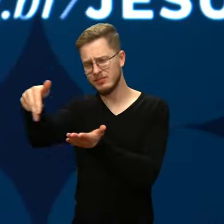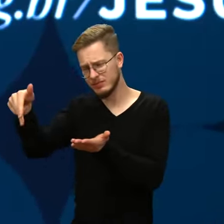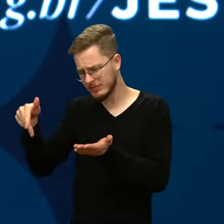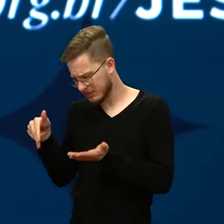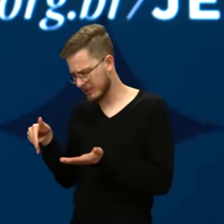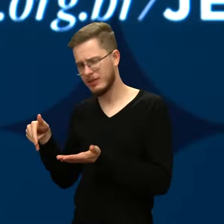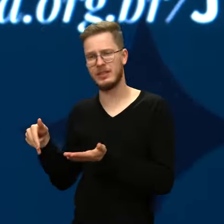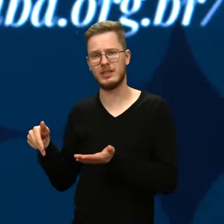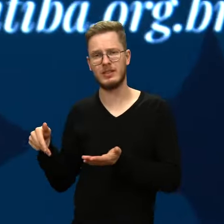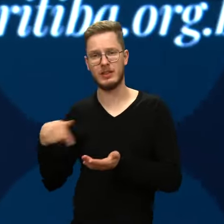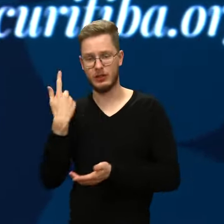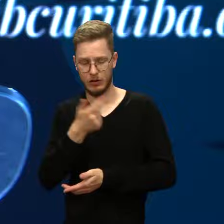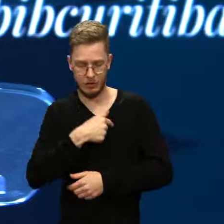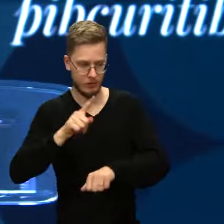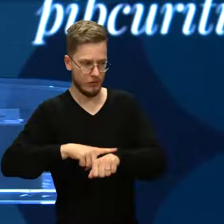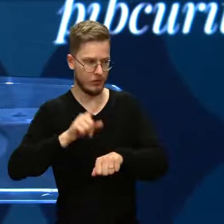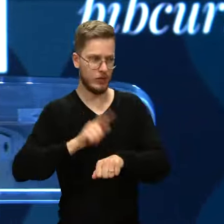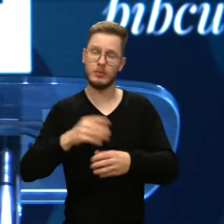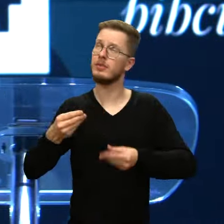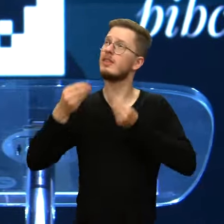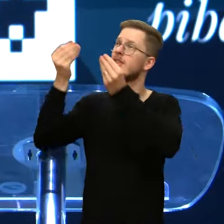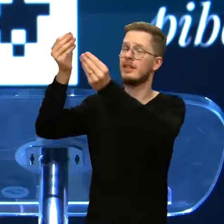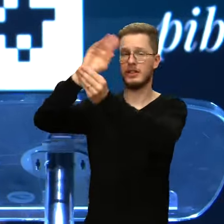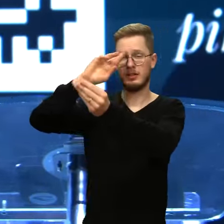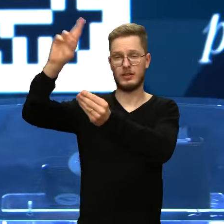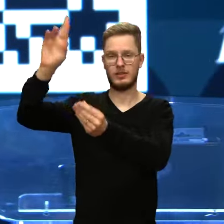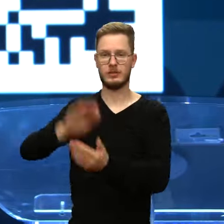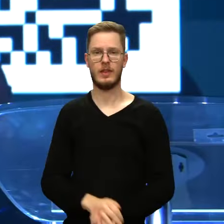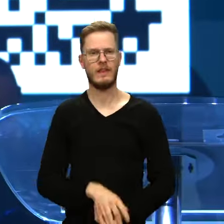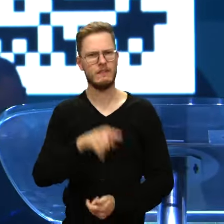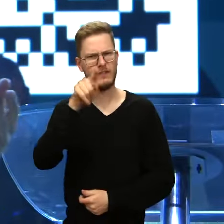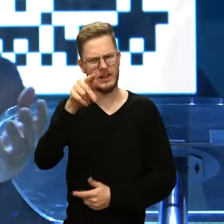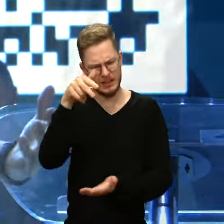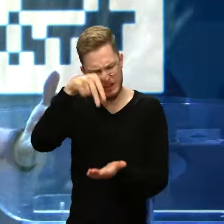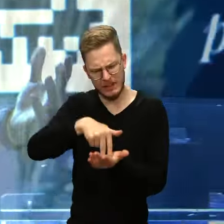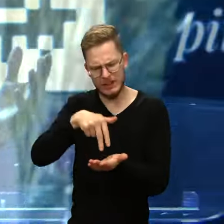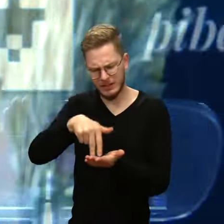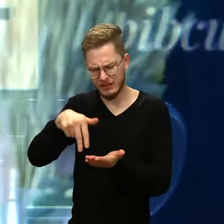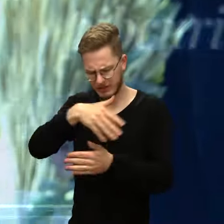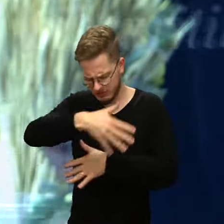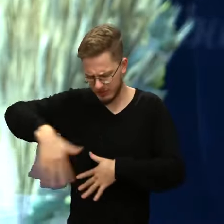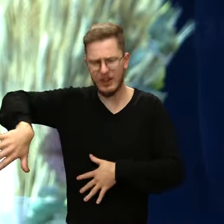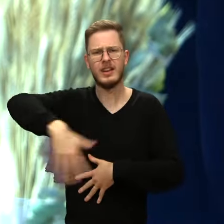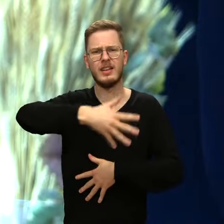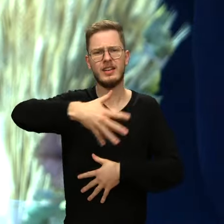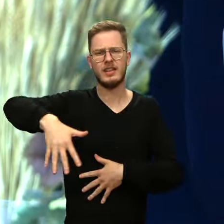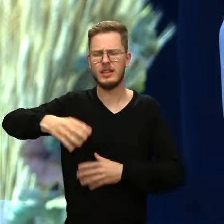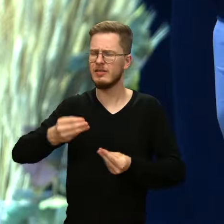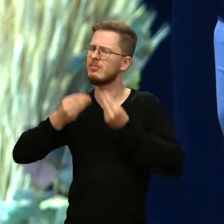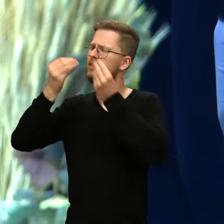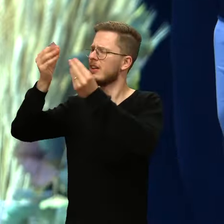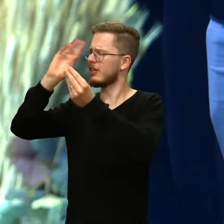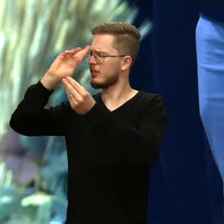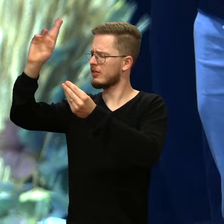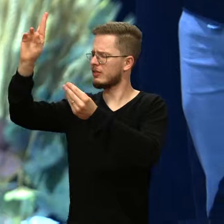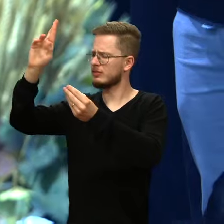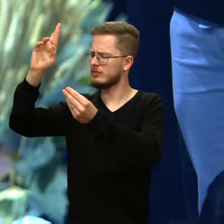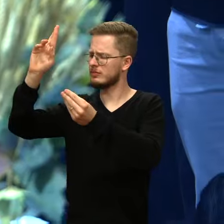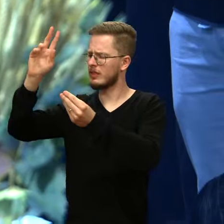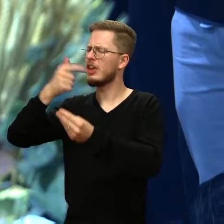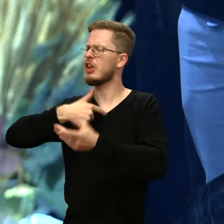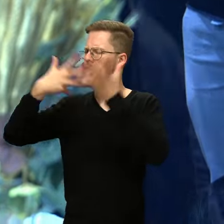ao Senhor. Você que está aqui na frente, começa a entregar ao Senhor e dizer: Senhor, eu aceito.